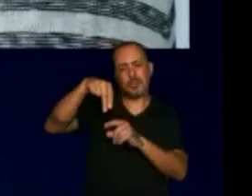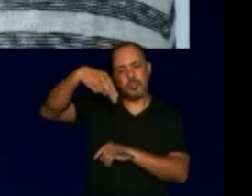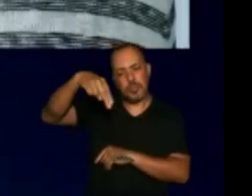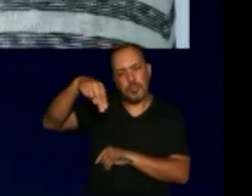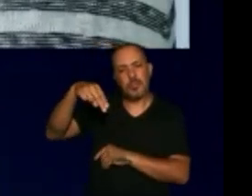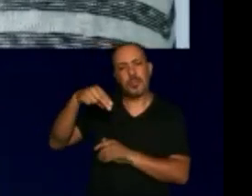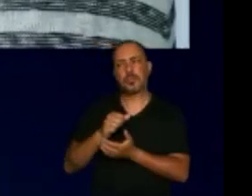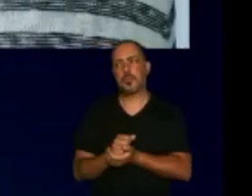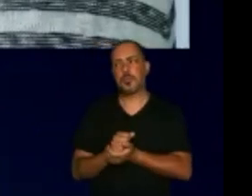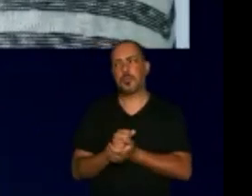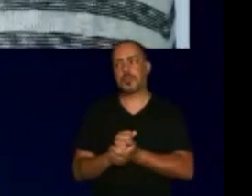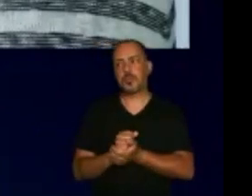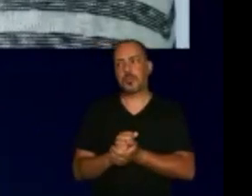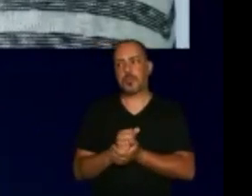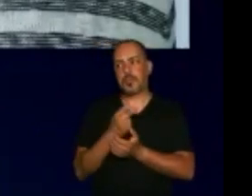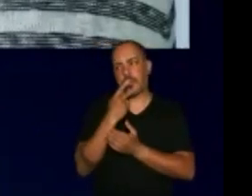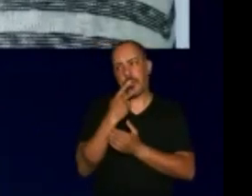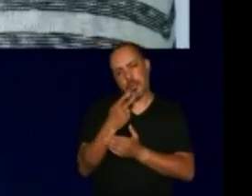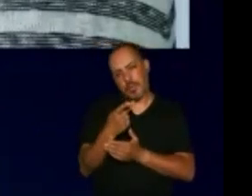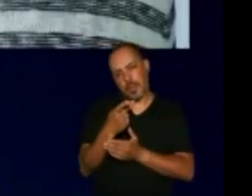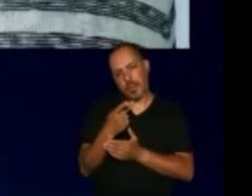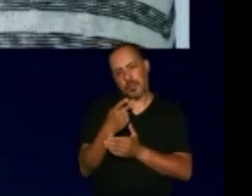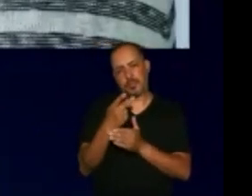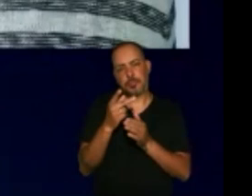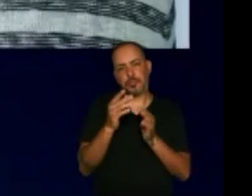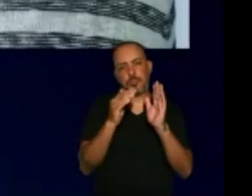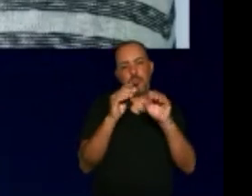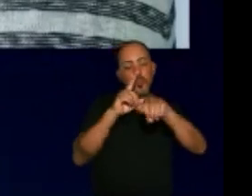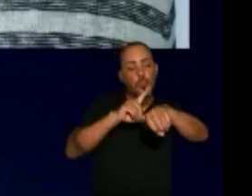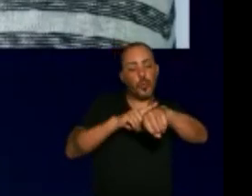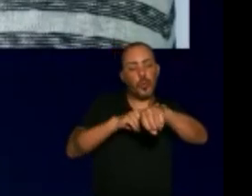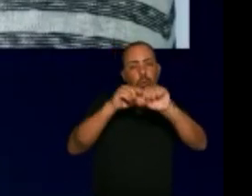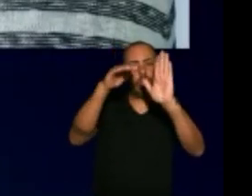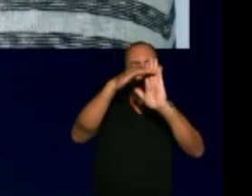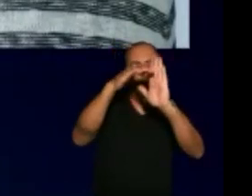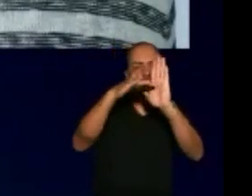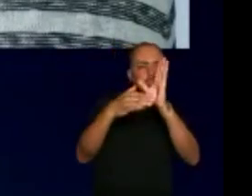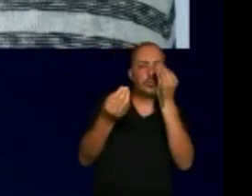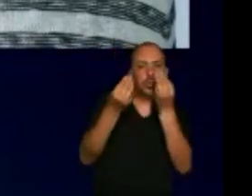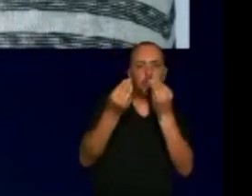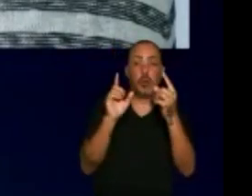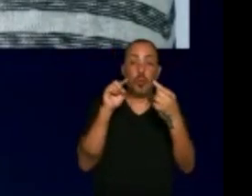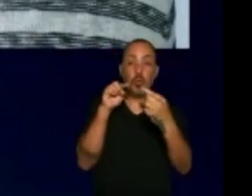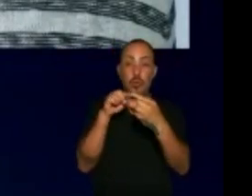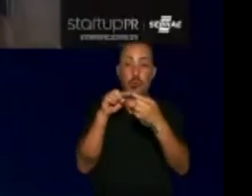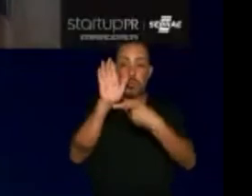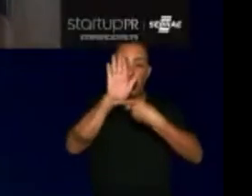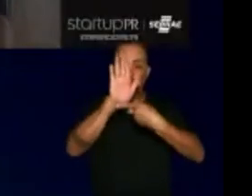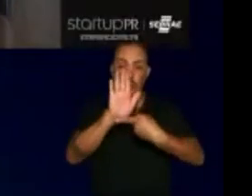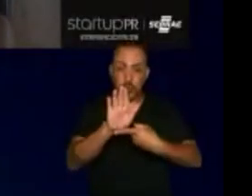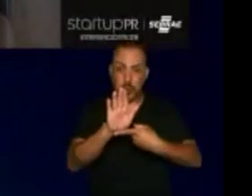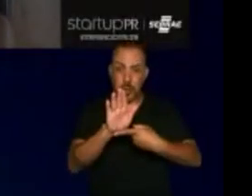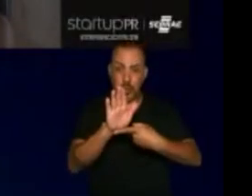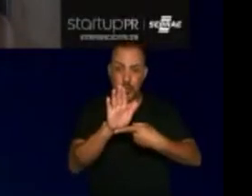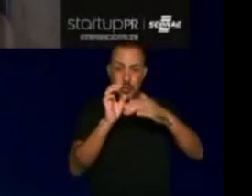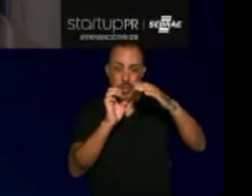vai vou falar um pouco aqui na frente do cronograma e como que vai funcionar. Então, o objetivo é apoiar essas empresas de base